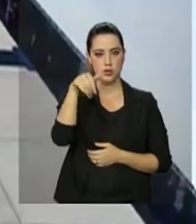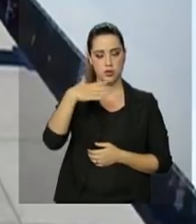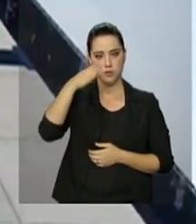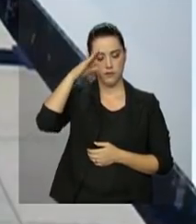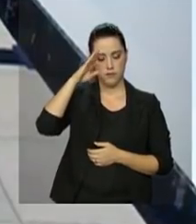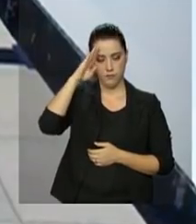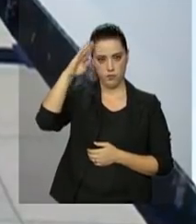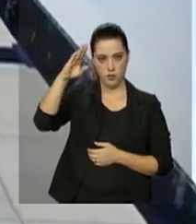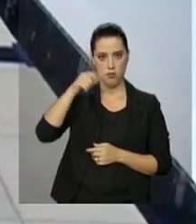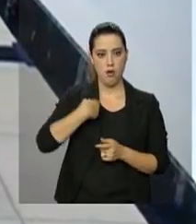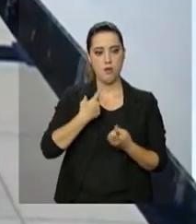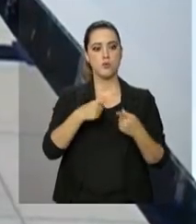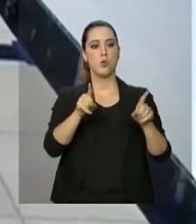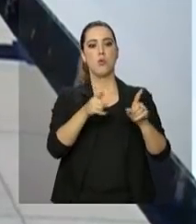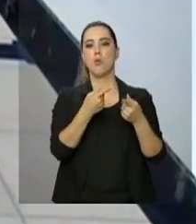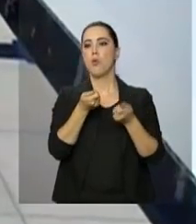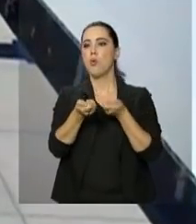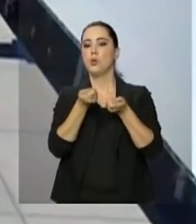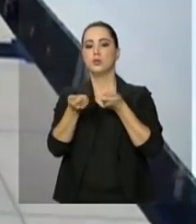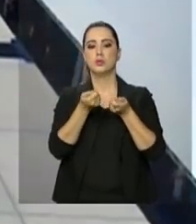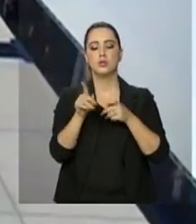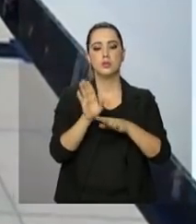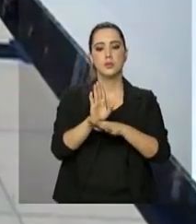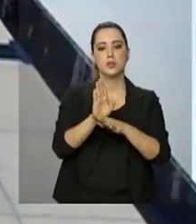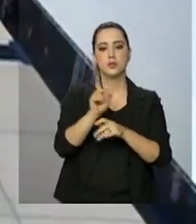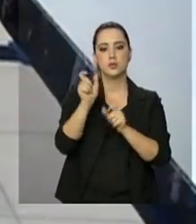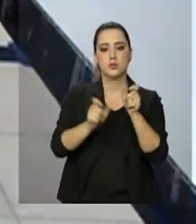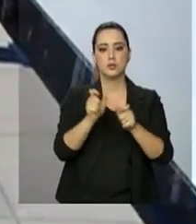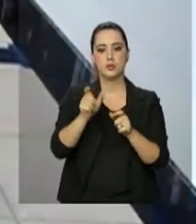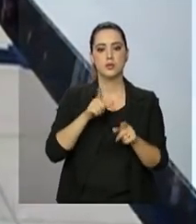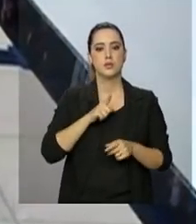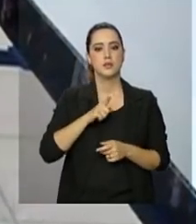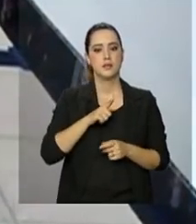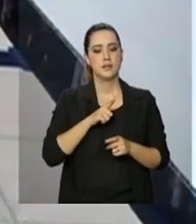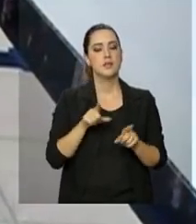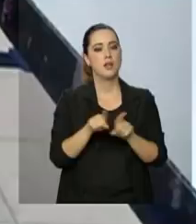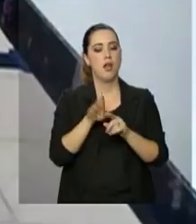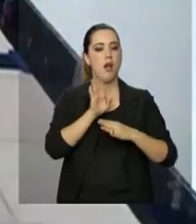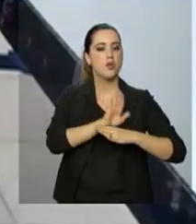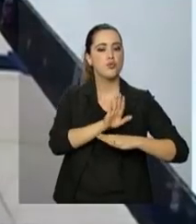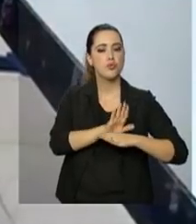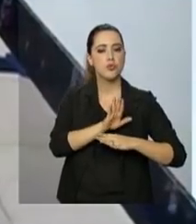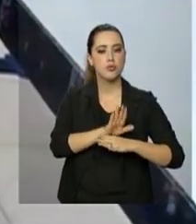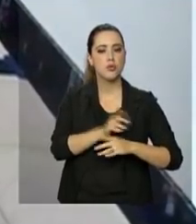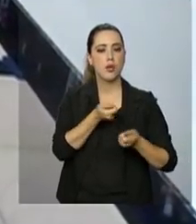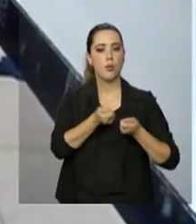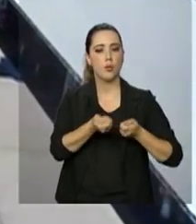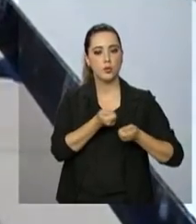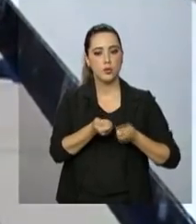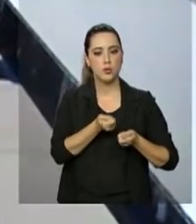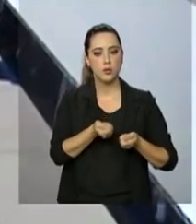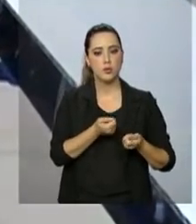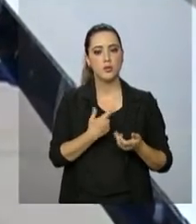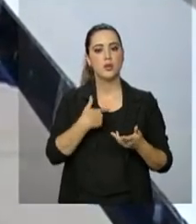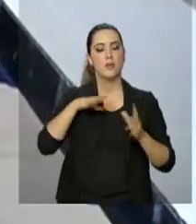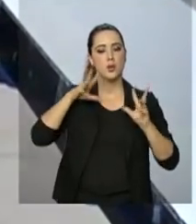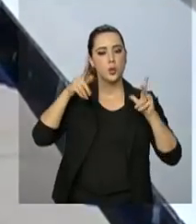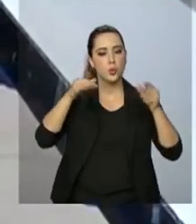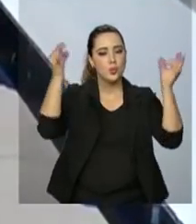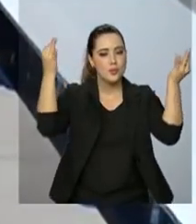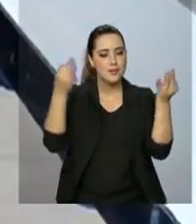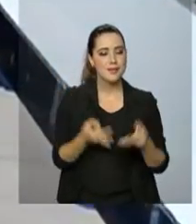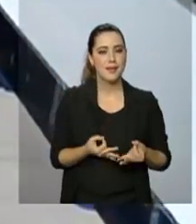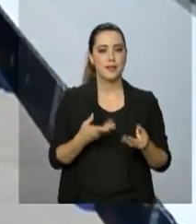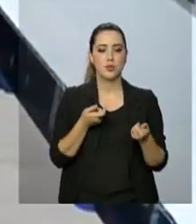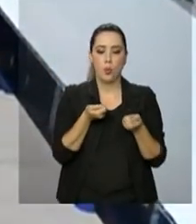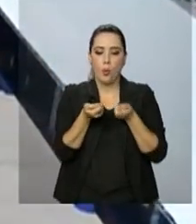suboficial regente, mas também o seu auxiliar. Ele tem ali as condições de estar ajustando ali o que fazer para que saia tudo perfeito,